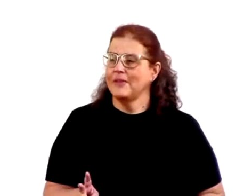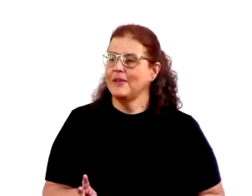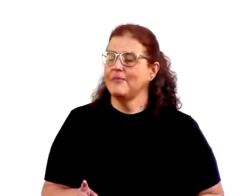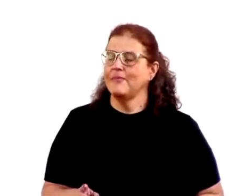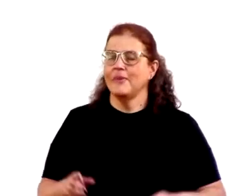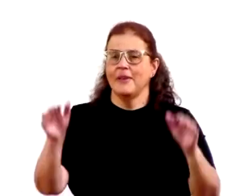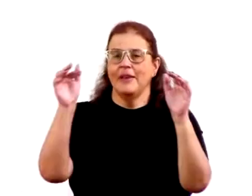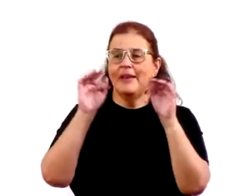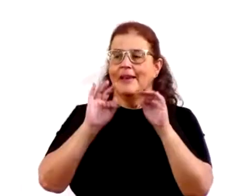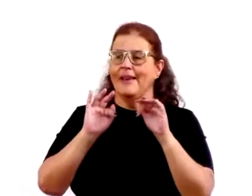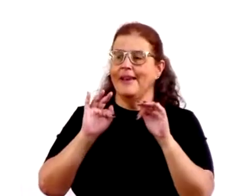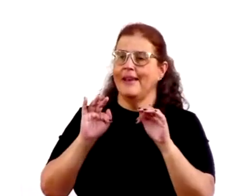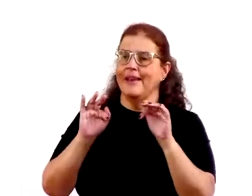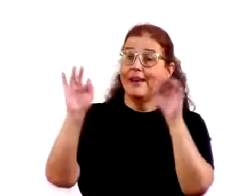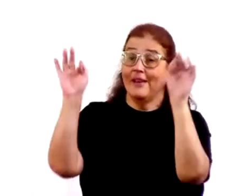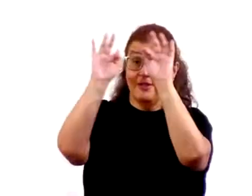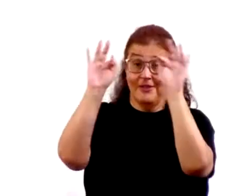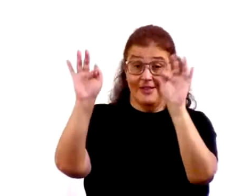Jesus depois.